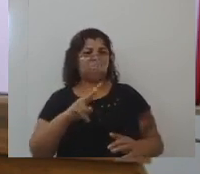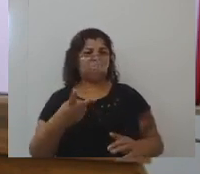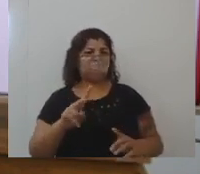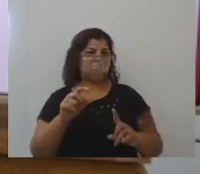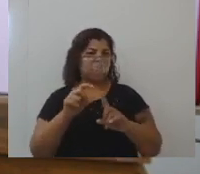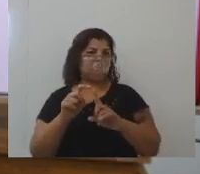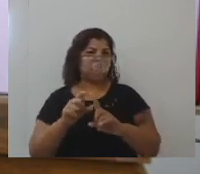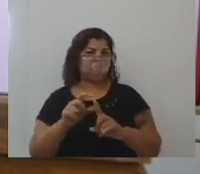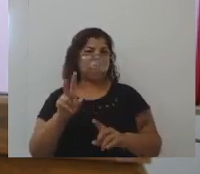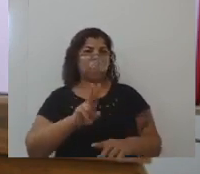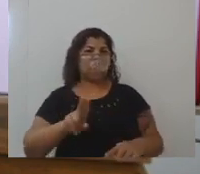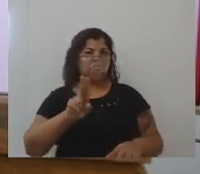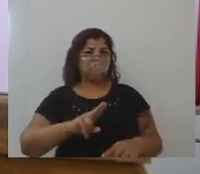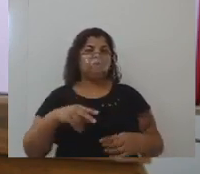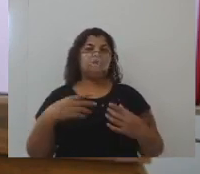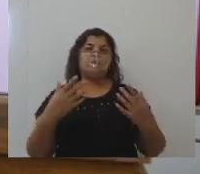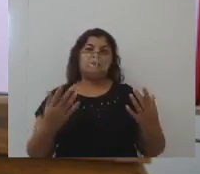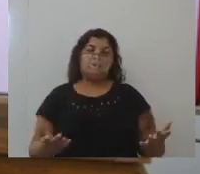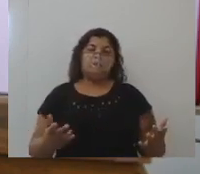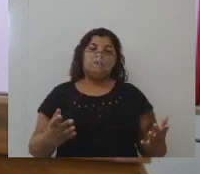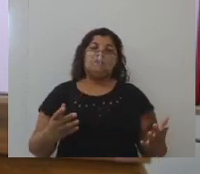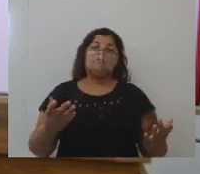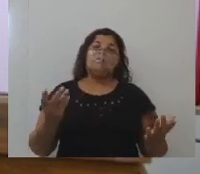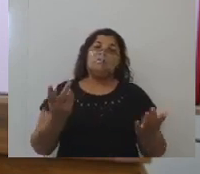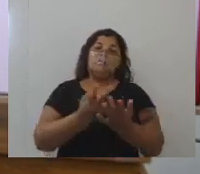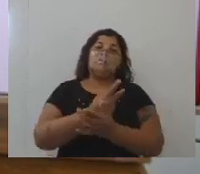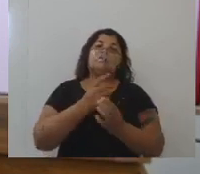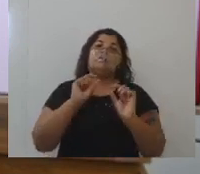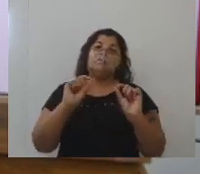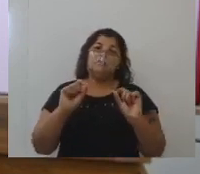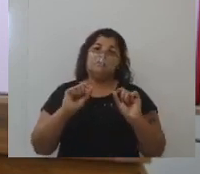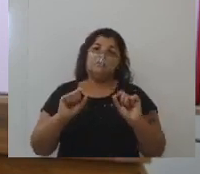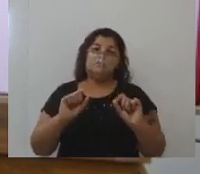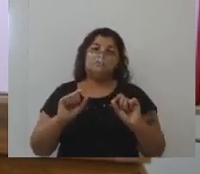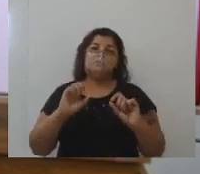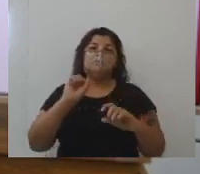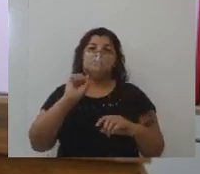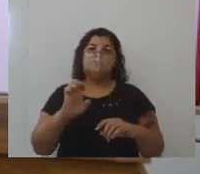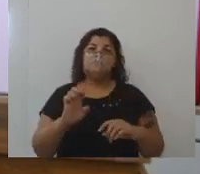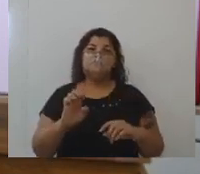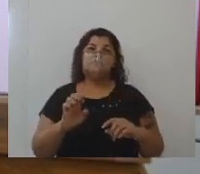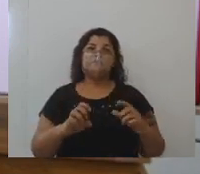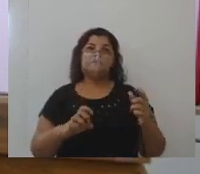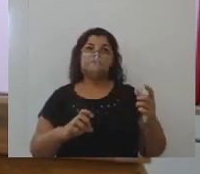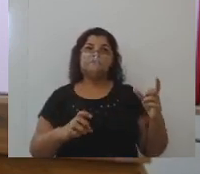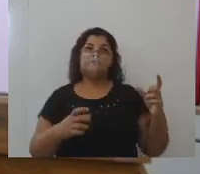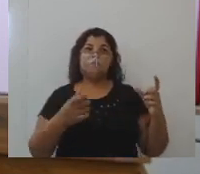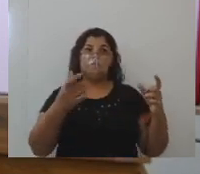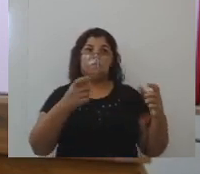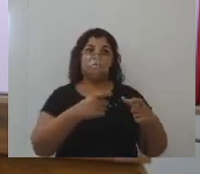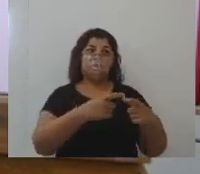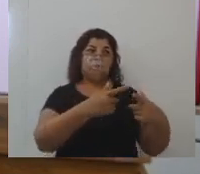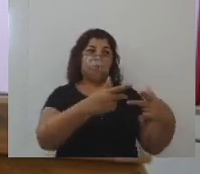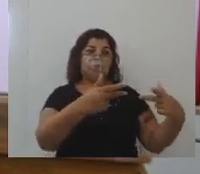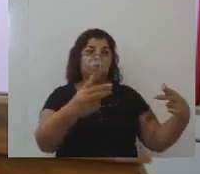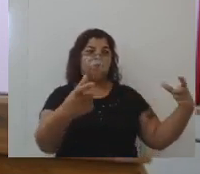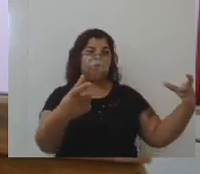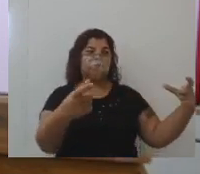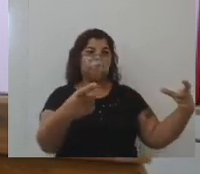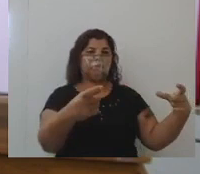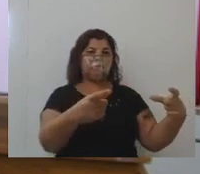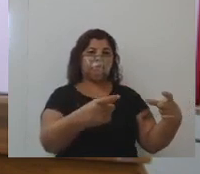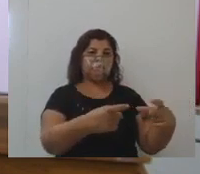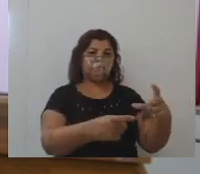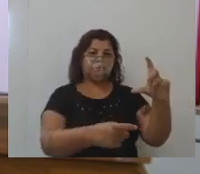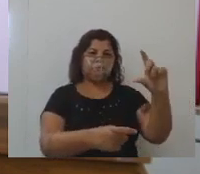Em contrapartida, o que é que vai acontecer? Quando a quantidade de determinado produto ela começa a cair,